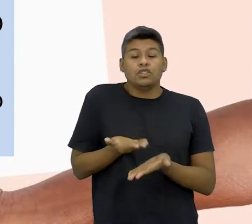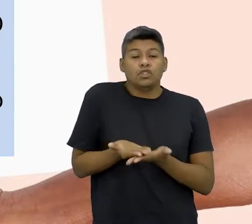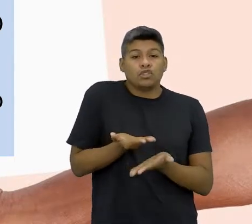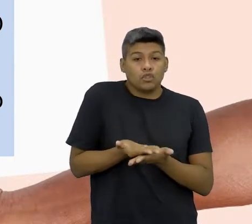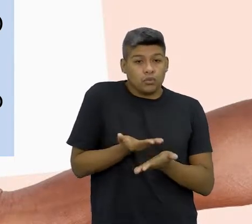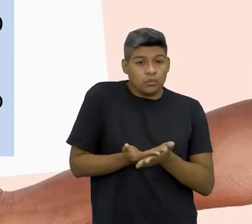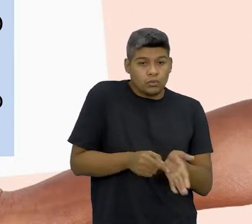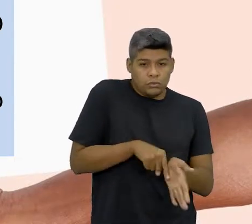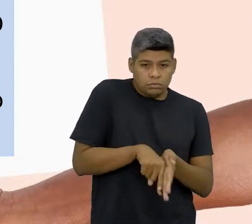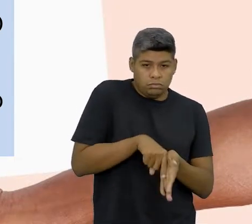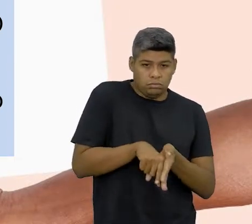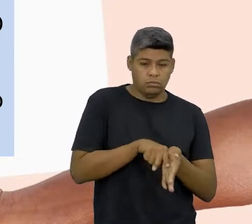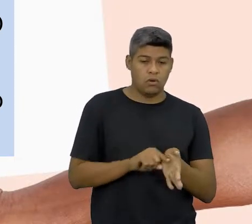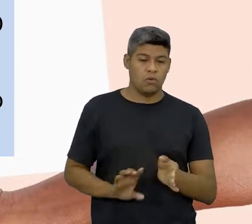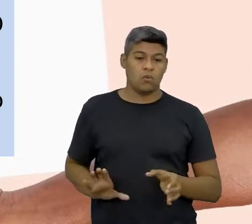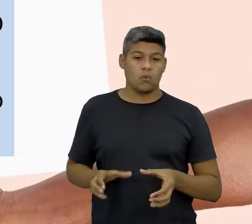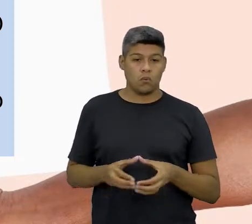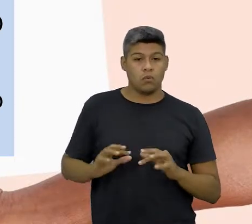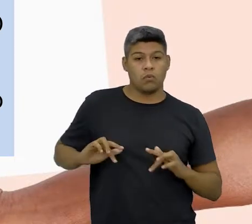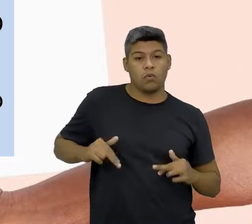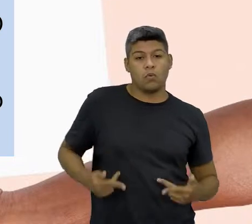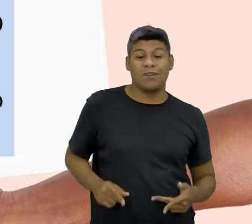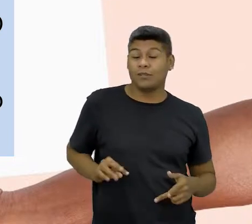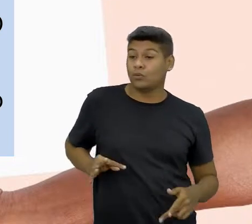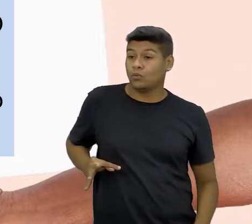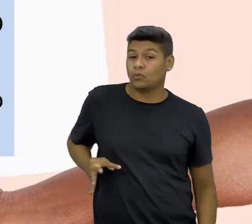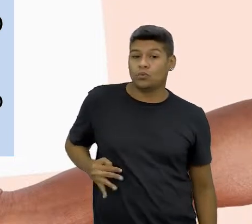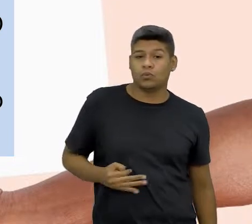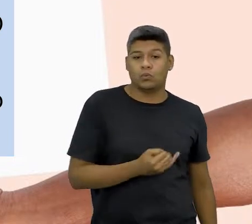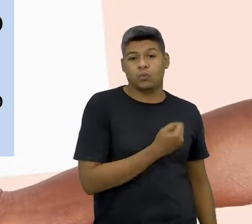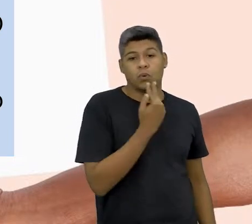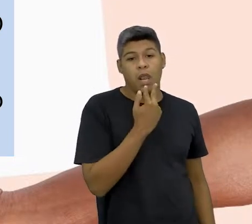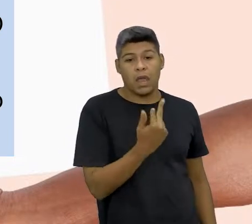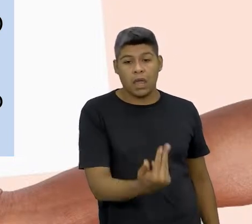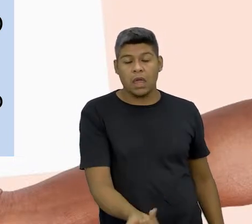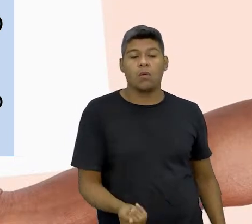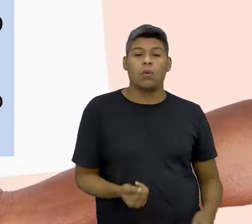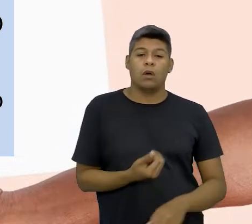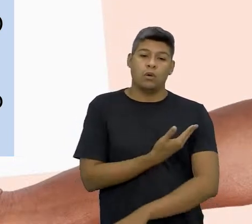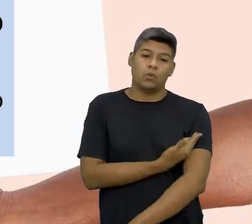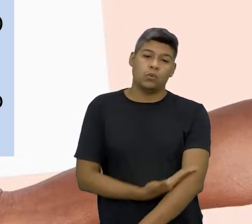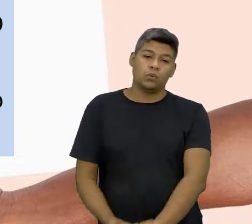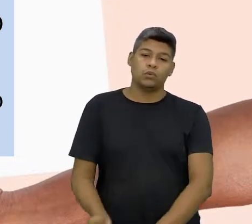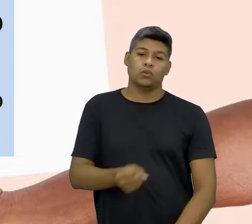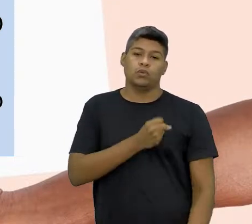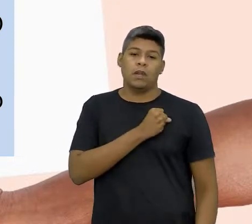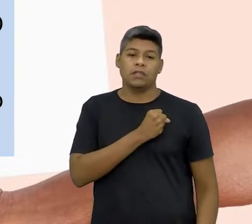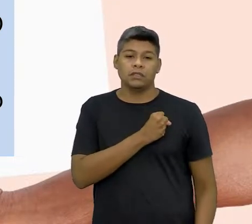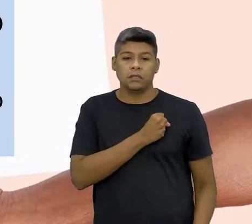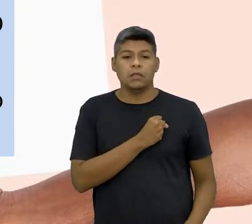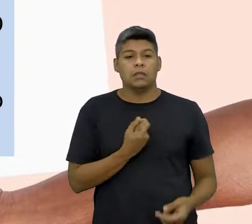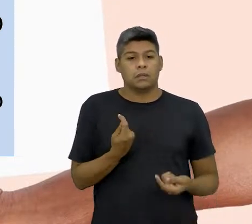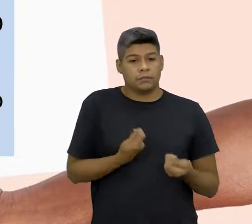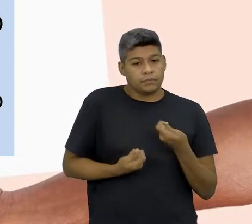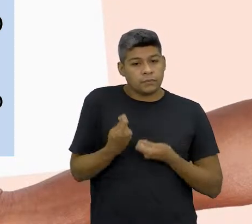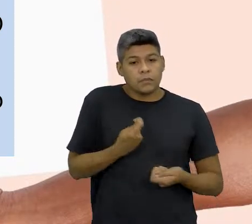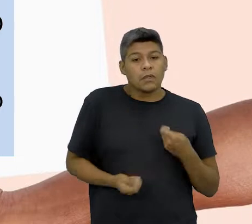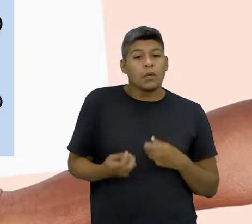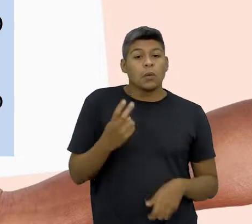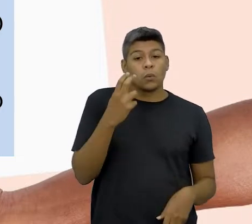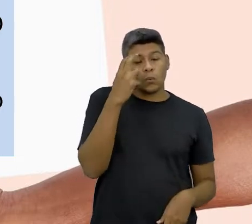humanos, os diferentes grupos humanos por inteiro. Sua língua, seus costumes, sua religião, sua economia, seus hábitos